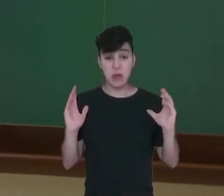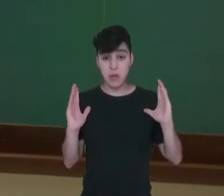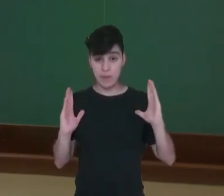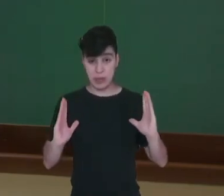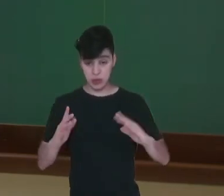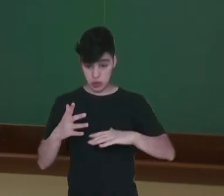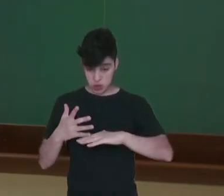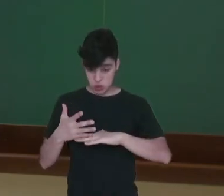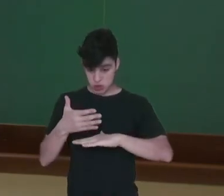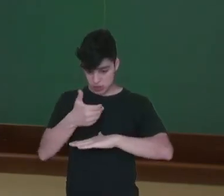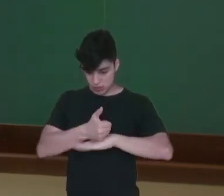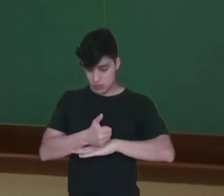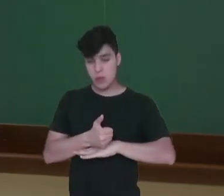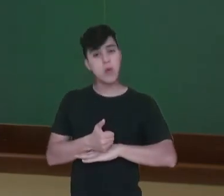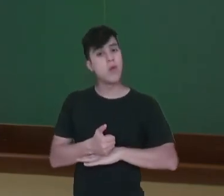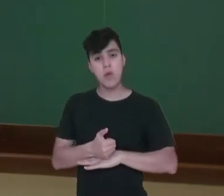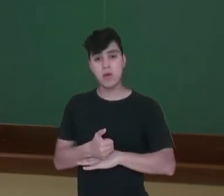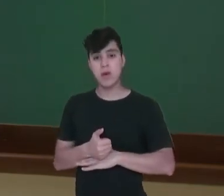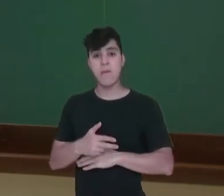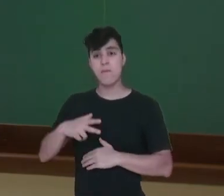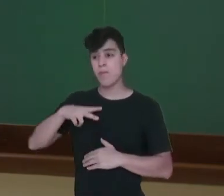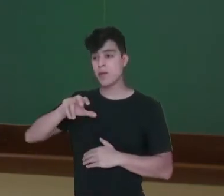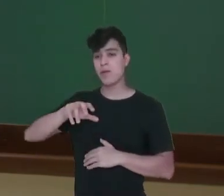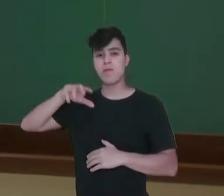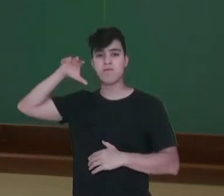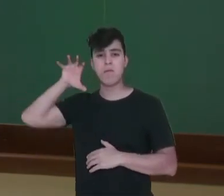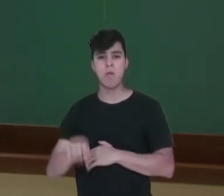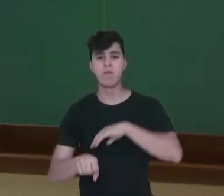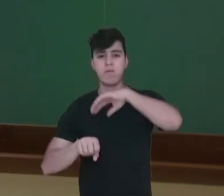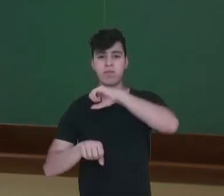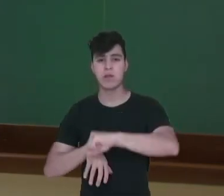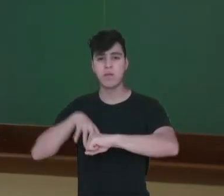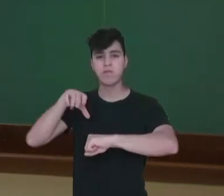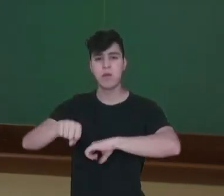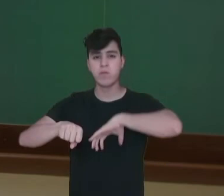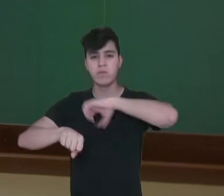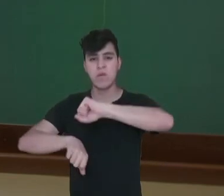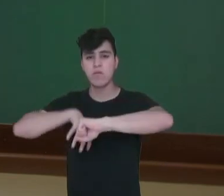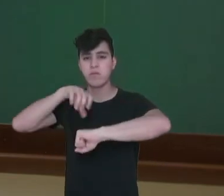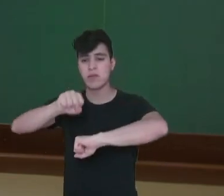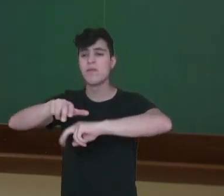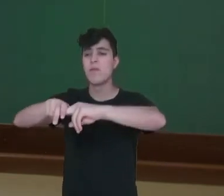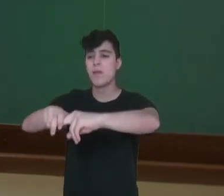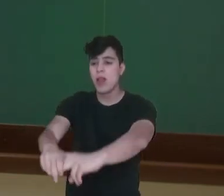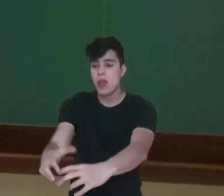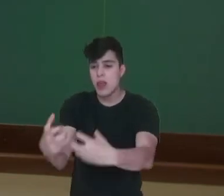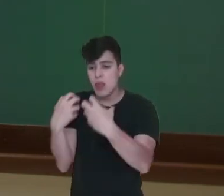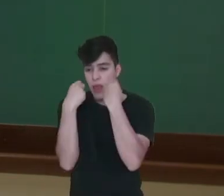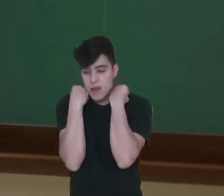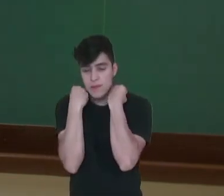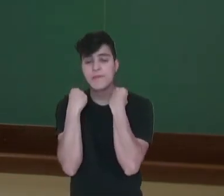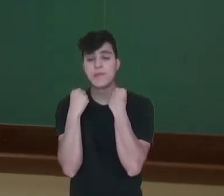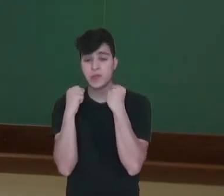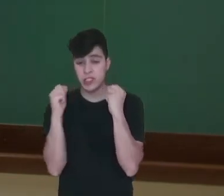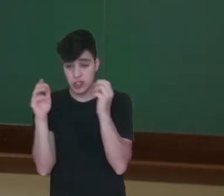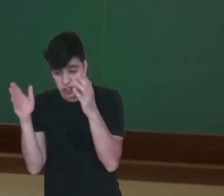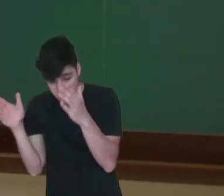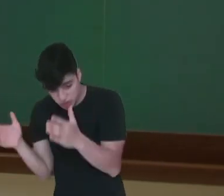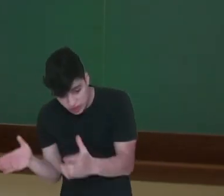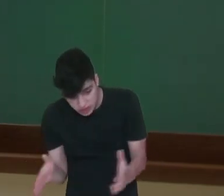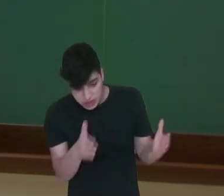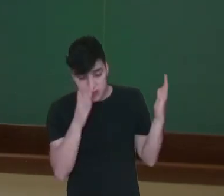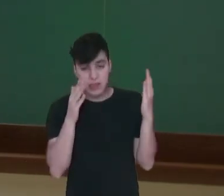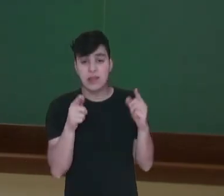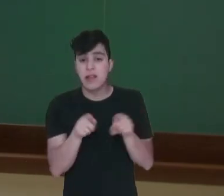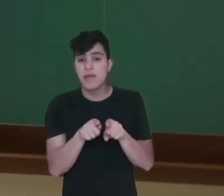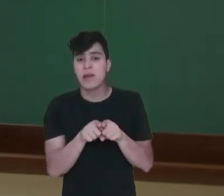colonial, ela foi intensamente destruída ali para a exploração das suas riquezas, né? E depois a gente tem também, para o